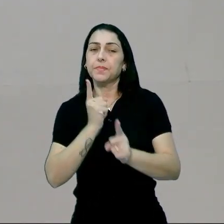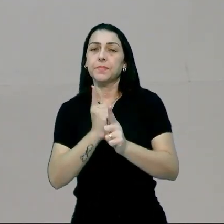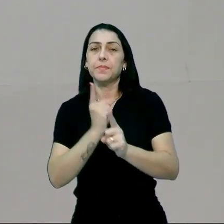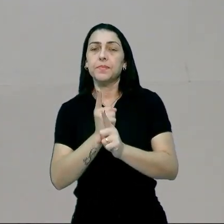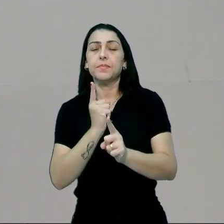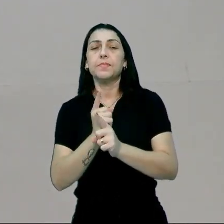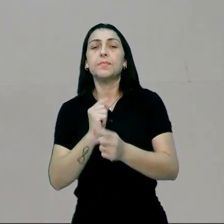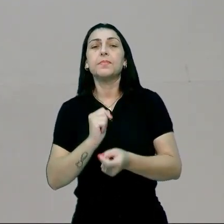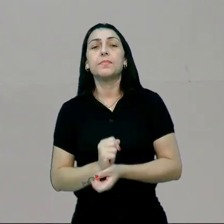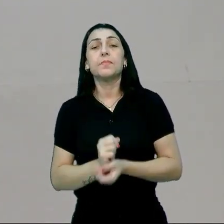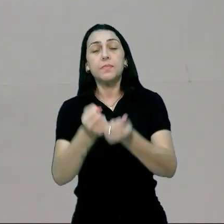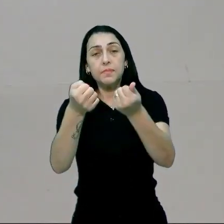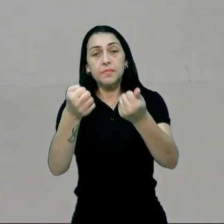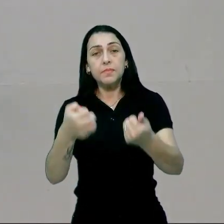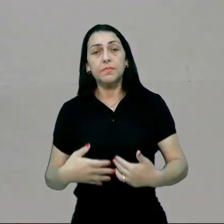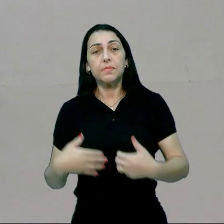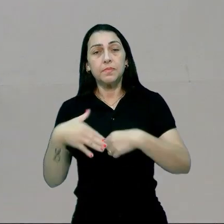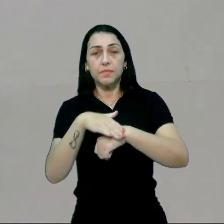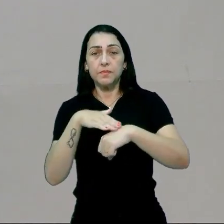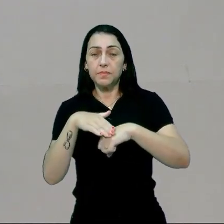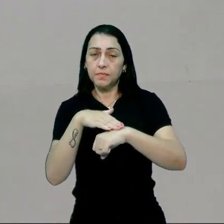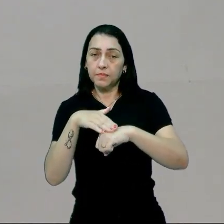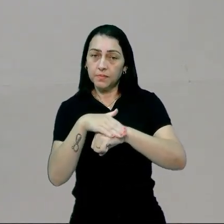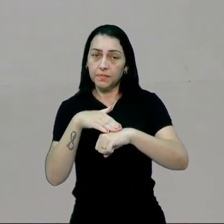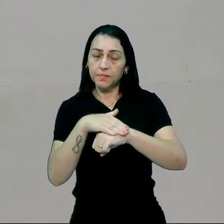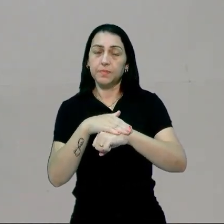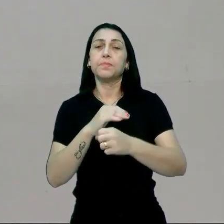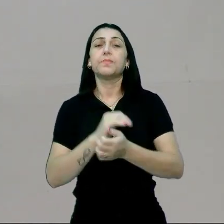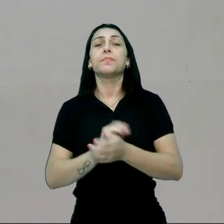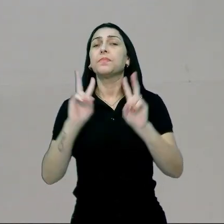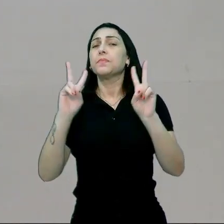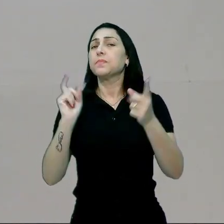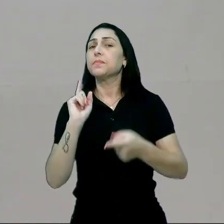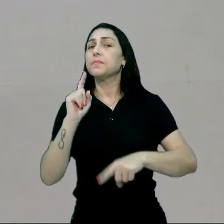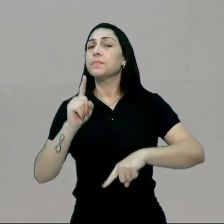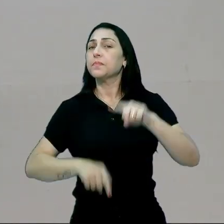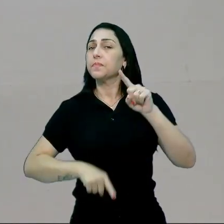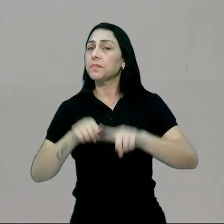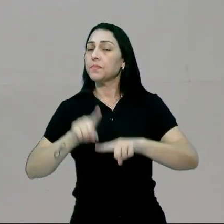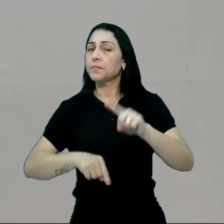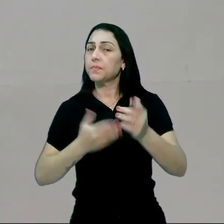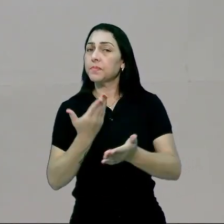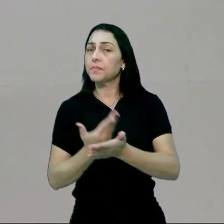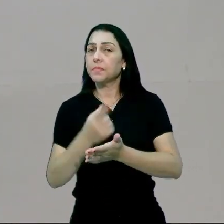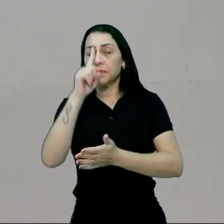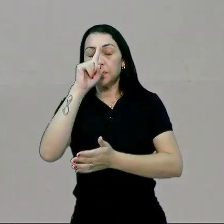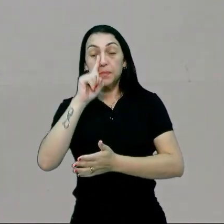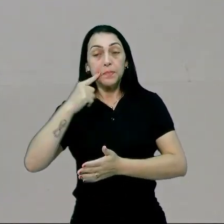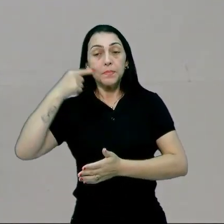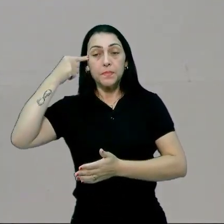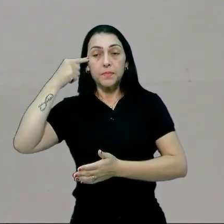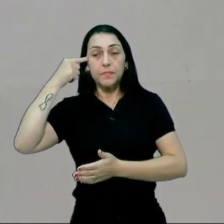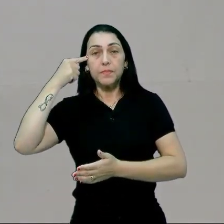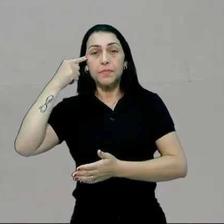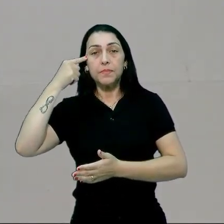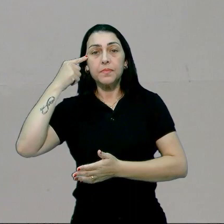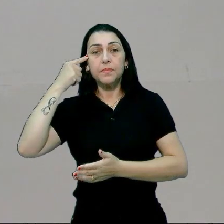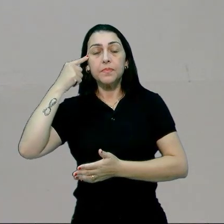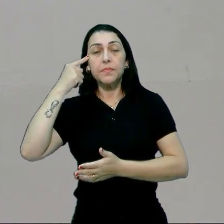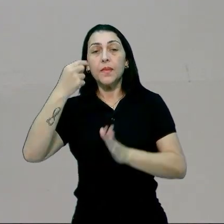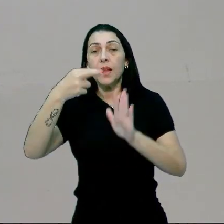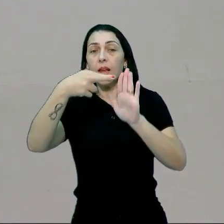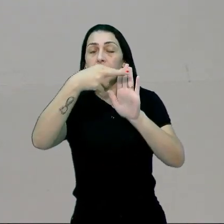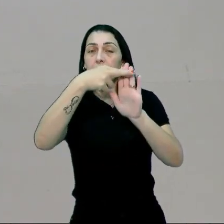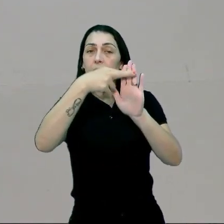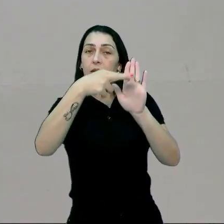toda essa discussão a respeito do objeto de estudo durkheimiano na obra As Regras